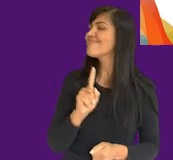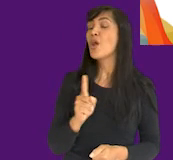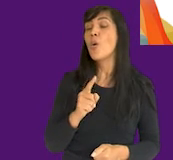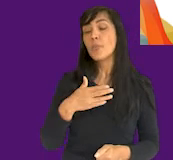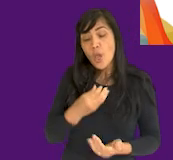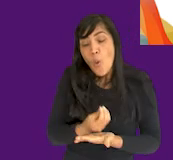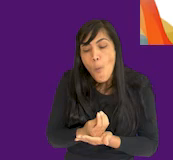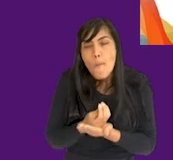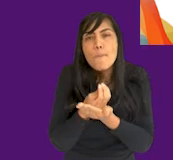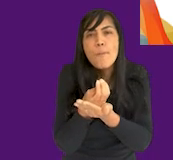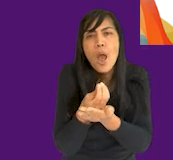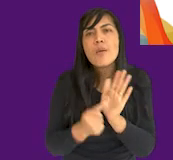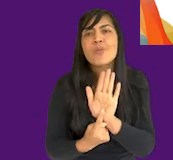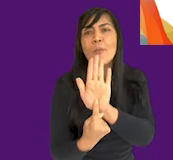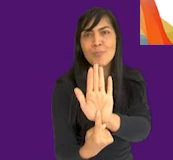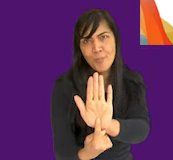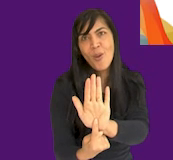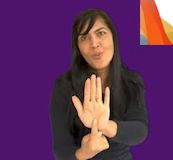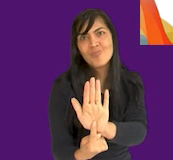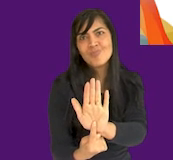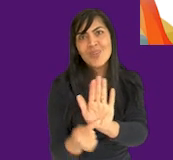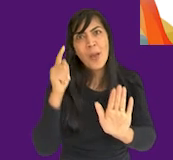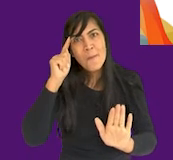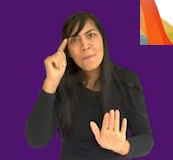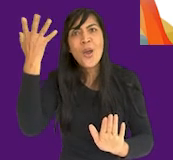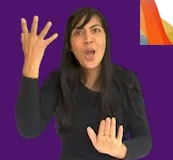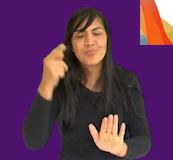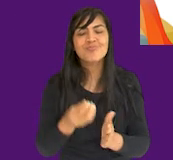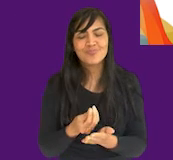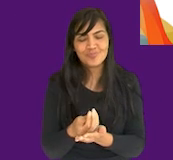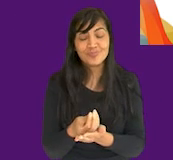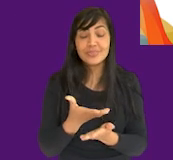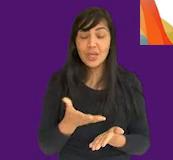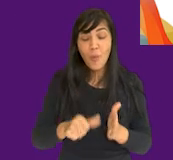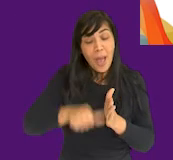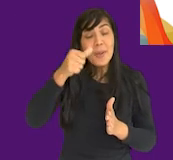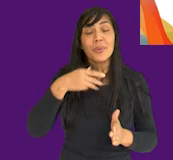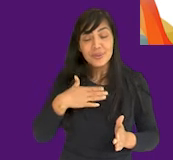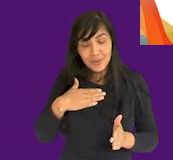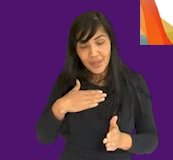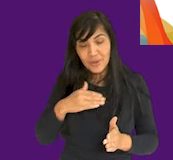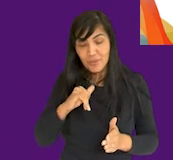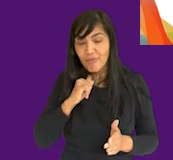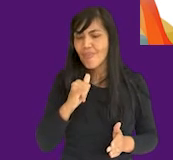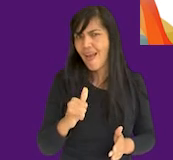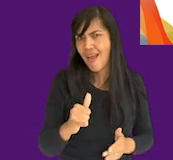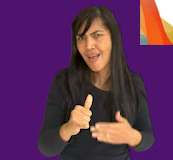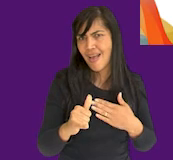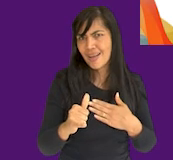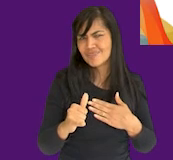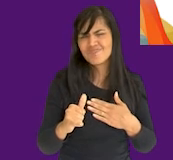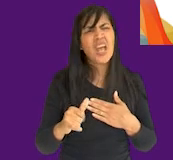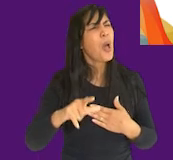crescimento porque agora eu forneci essas opções para eles Então a primeira coisa que quero dizer é que